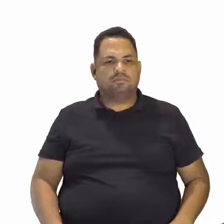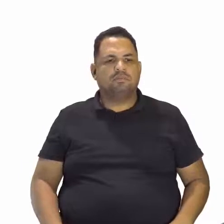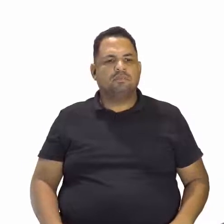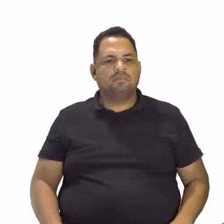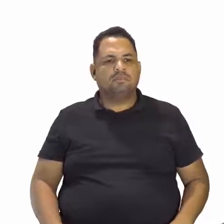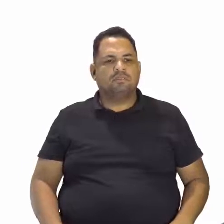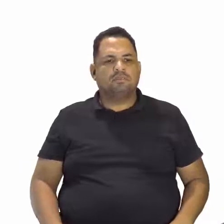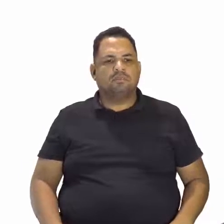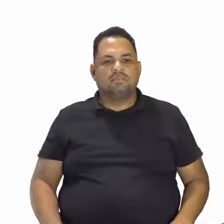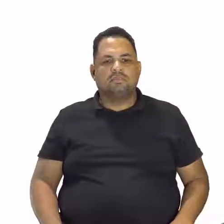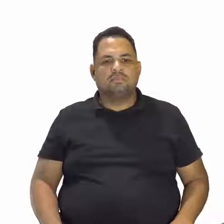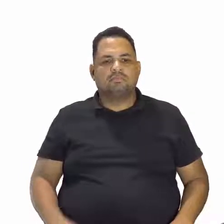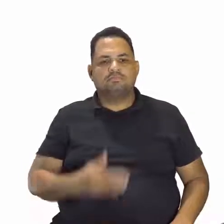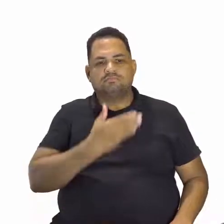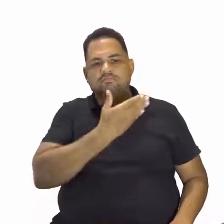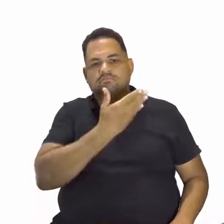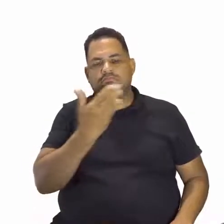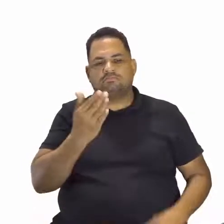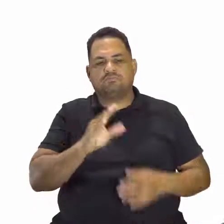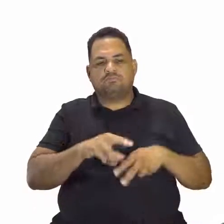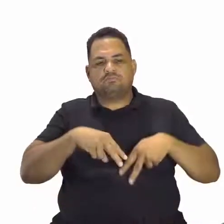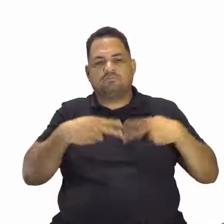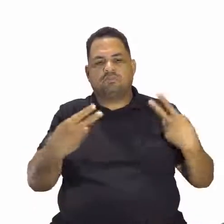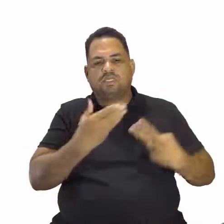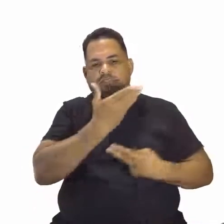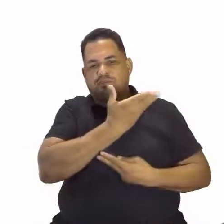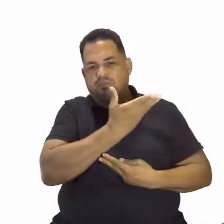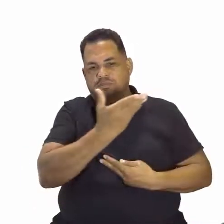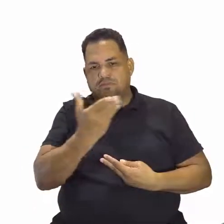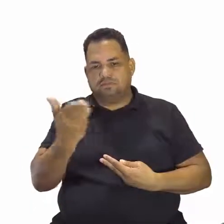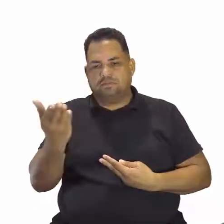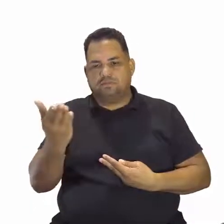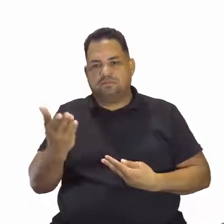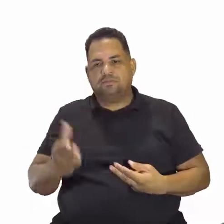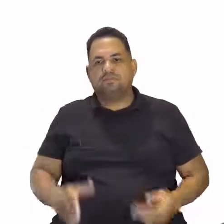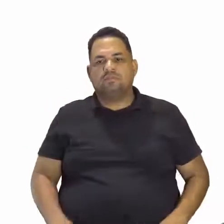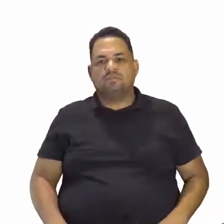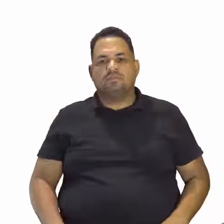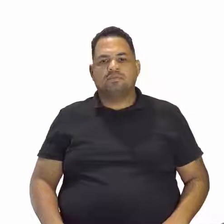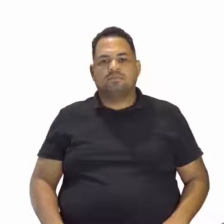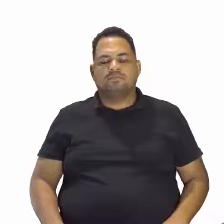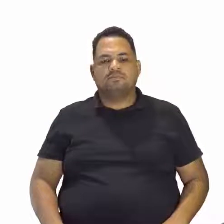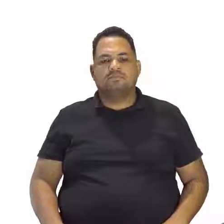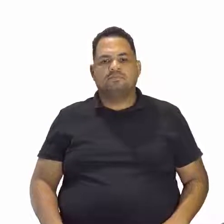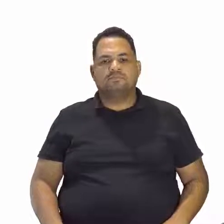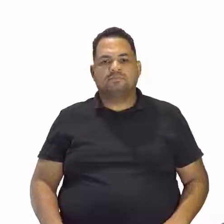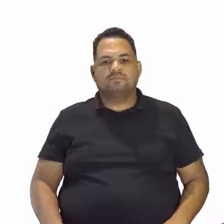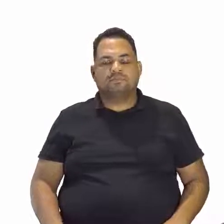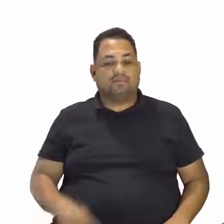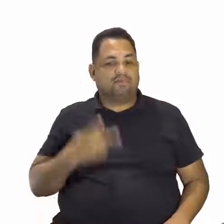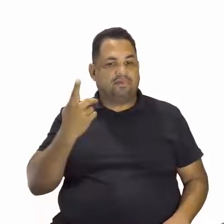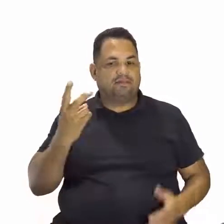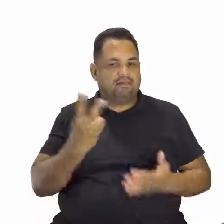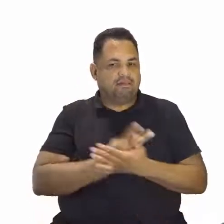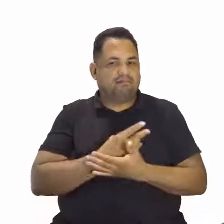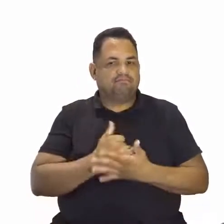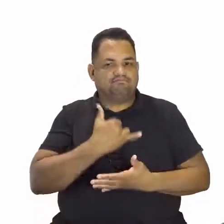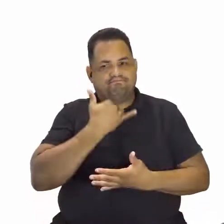Então, são as etnias Aikanã, Alcuntsu, Sintalá. Se eu estiver falando errado, gente, vocês me perdoem.